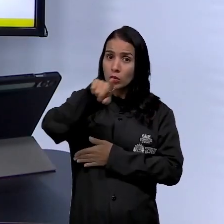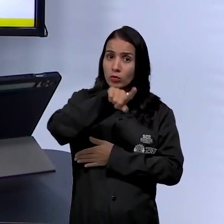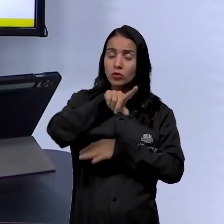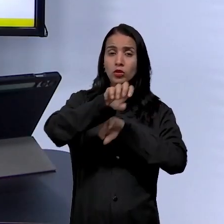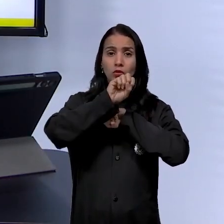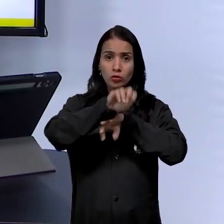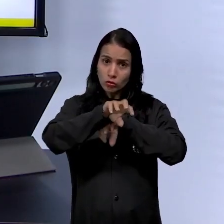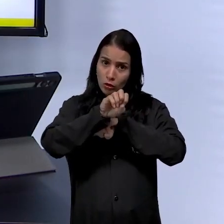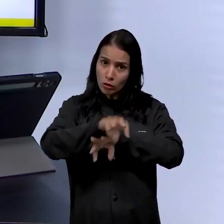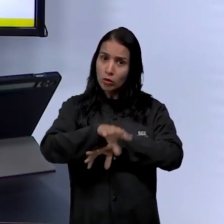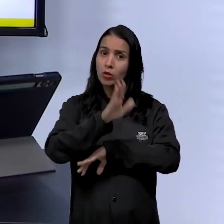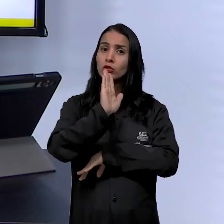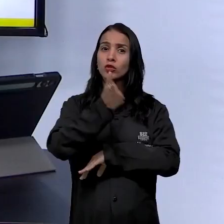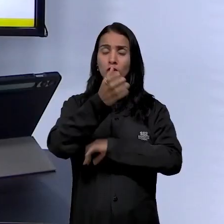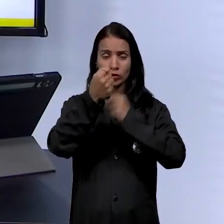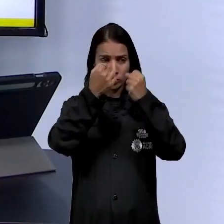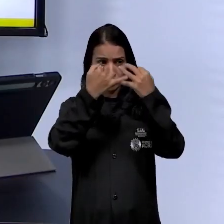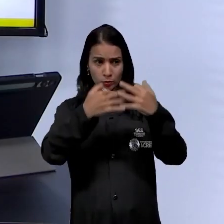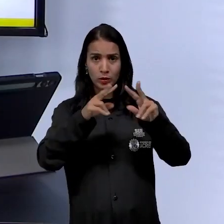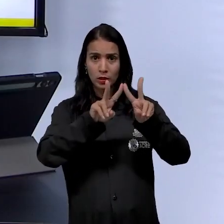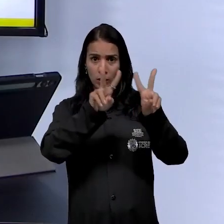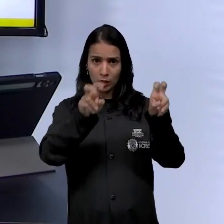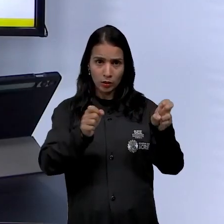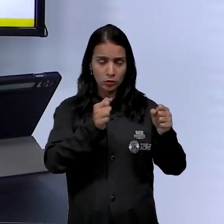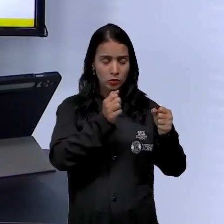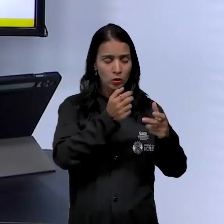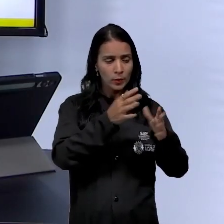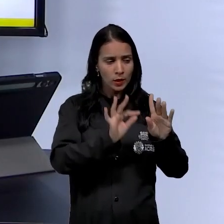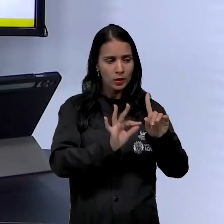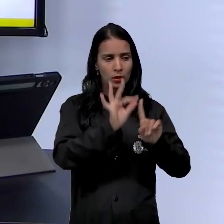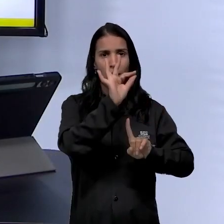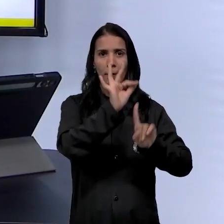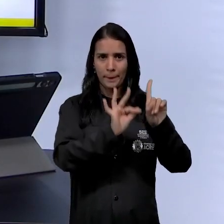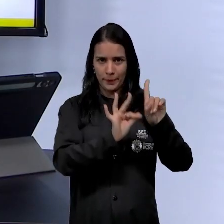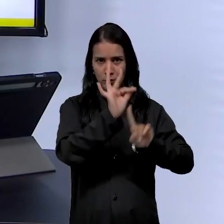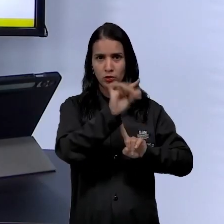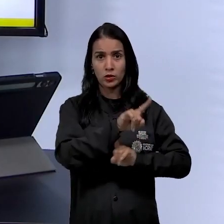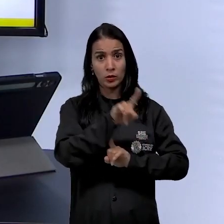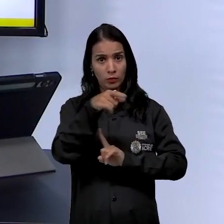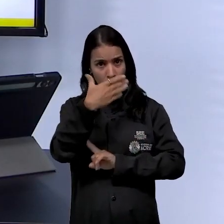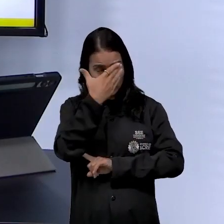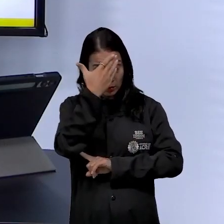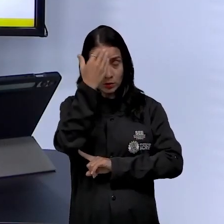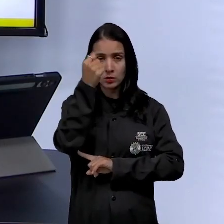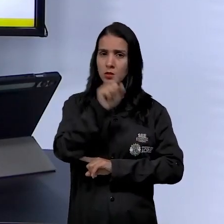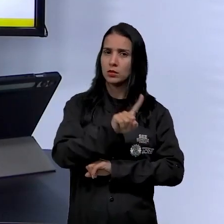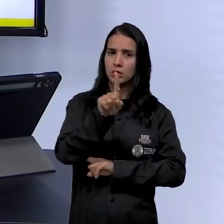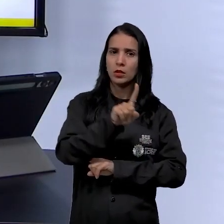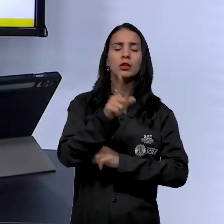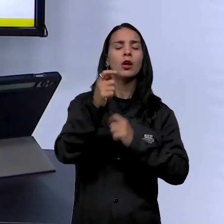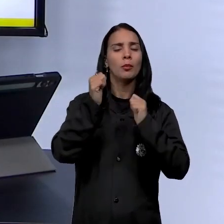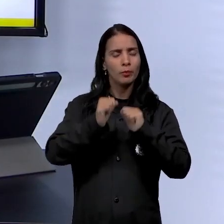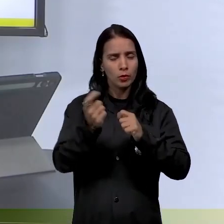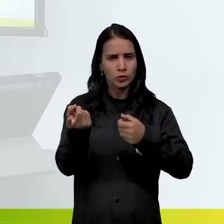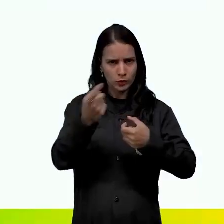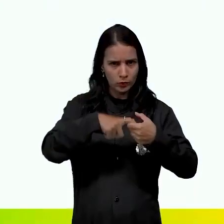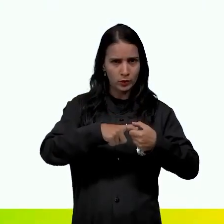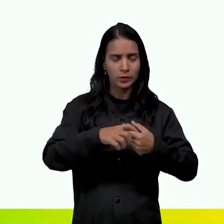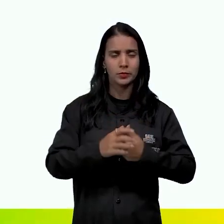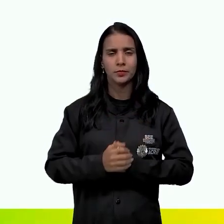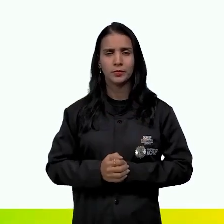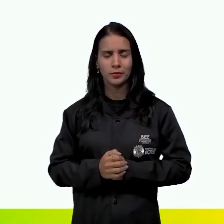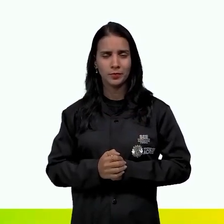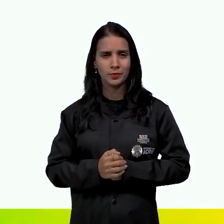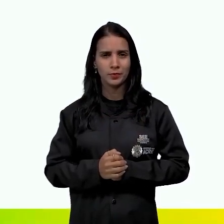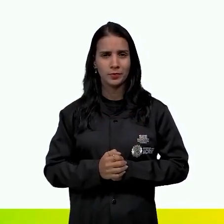essas mudanças de unidades lá. Aí você pode revisar para não esquecer como fazer as mudanças. Deixa eu continuar.